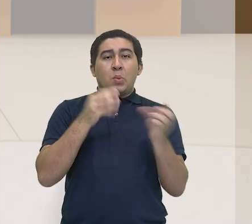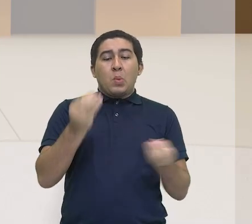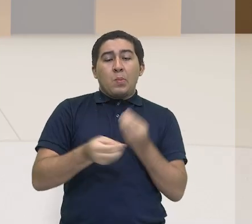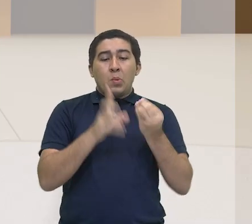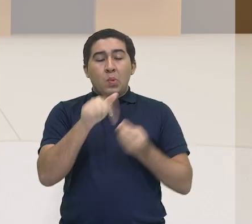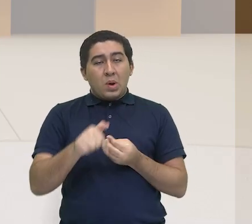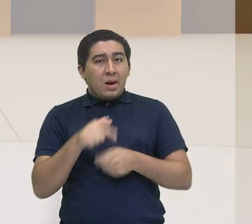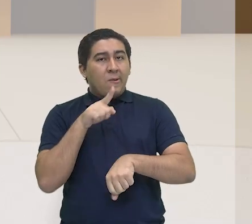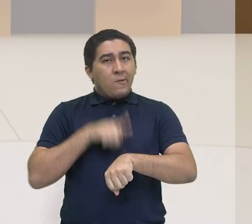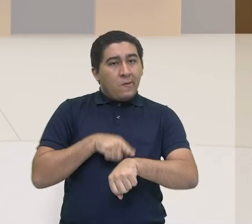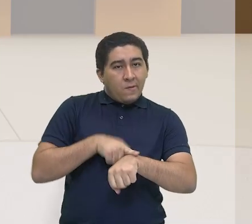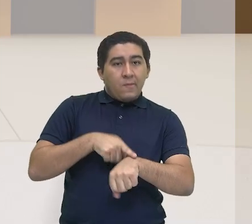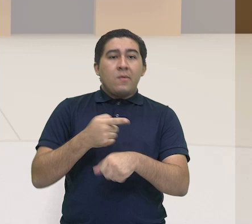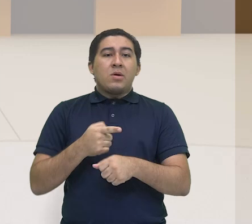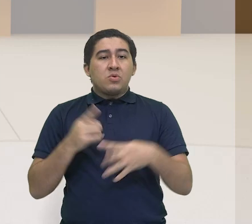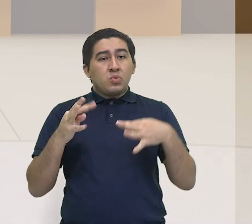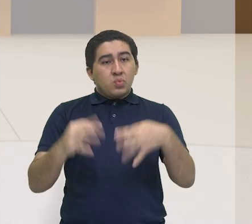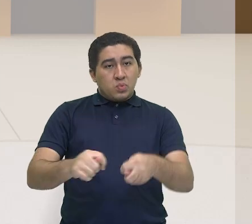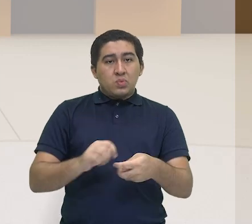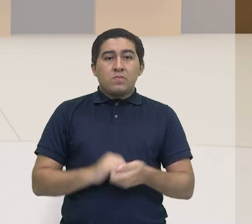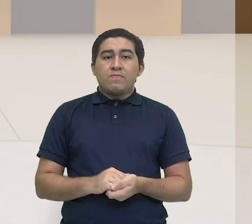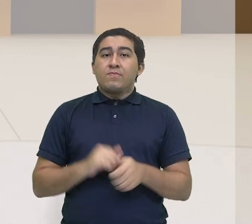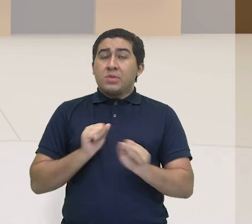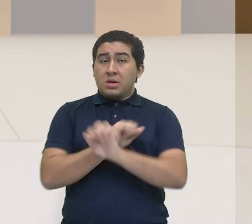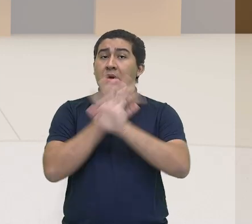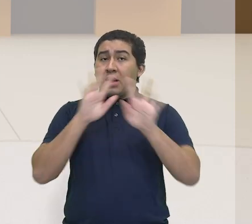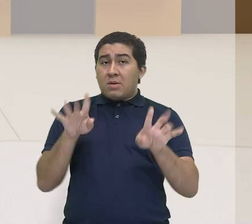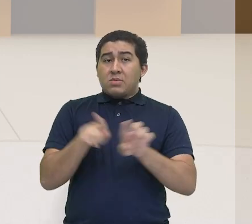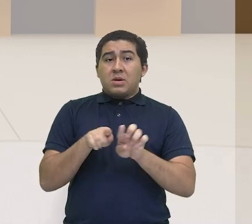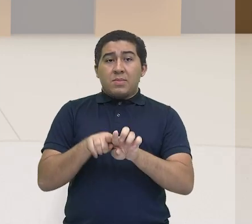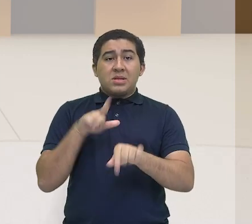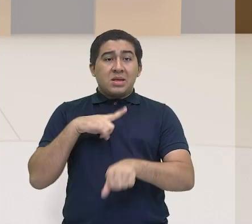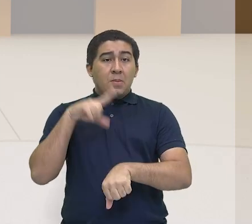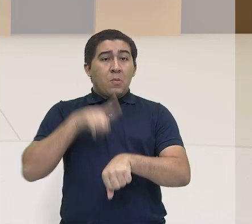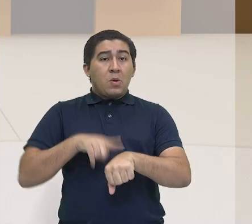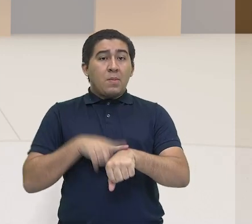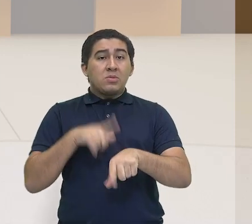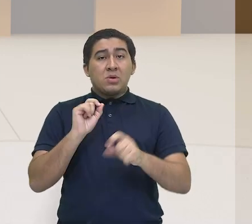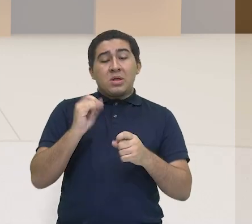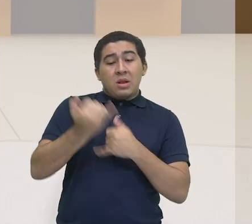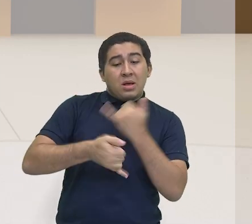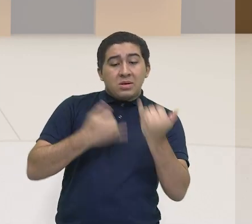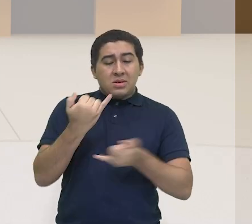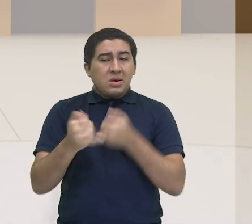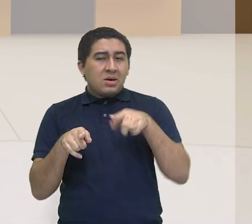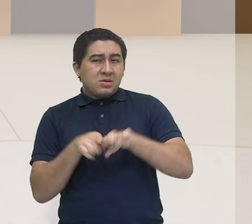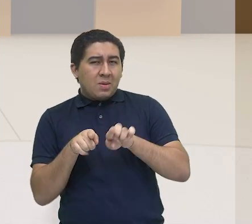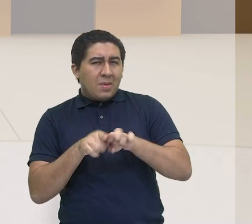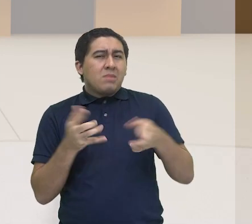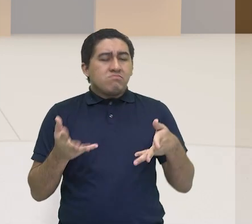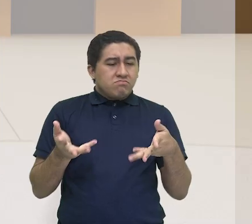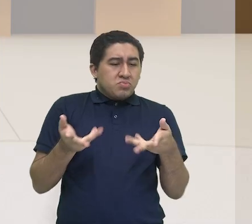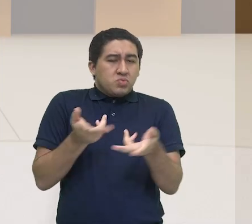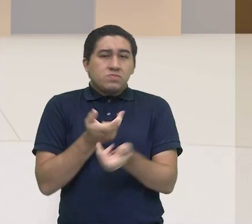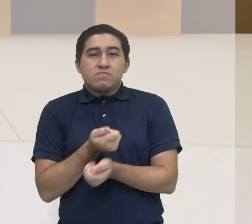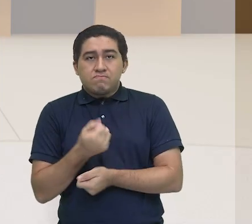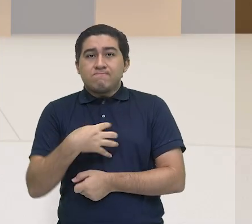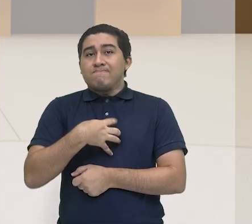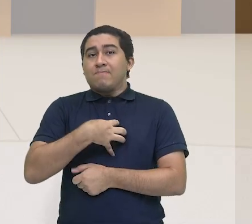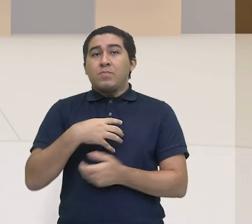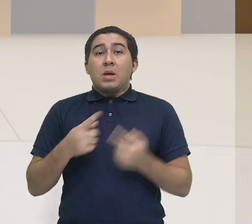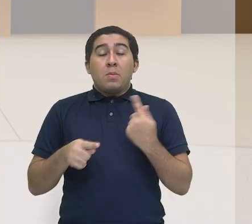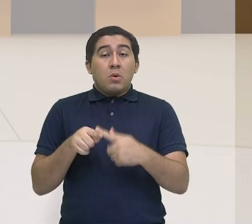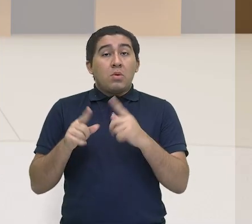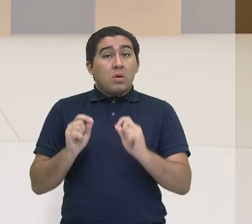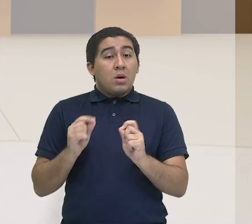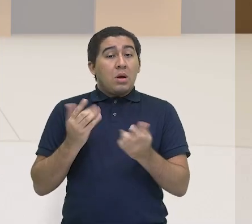do horário. E, claro, tem-se o momento do lazer, do prazer, da satisfação. Até porque